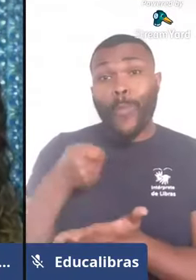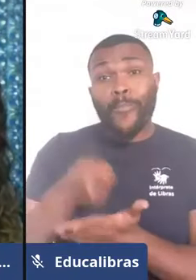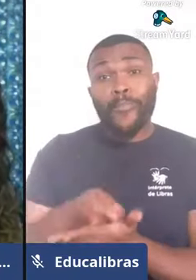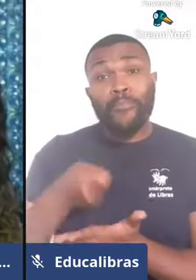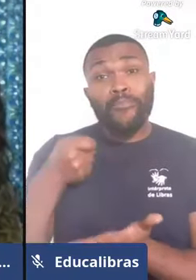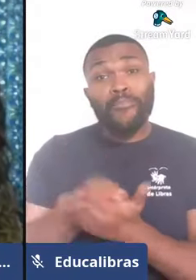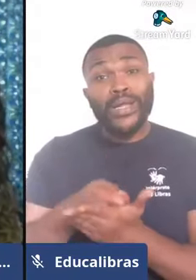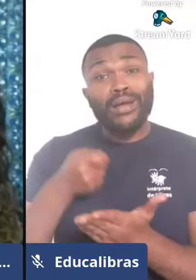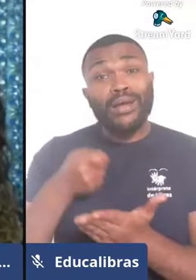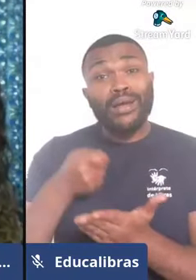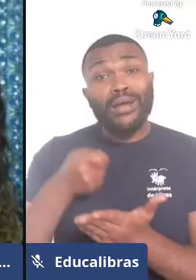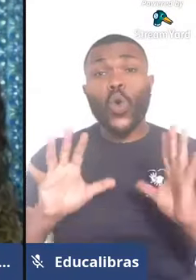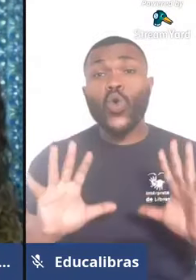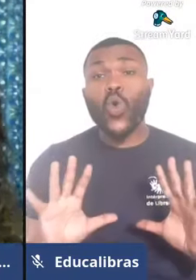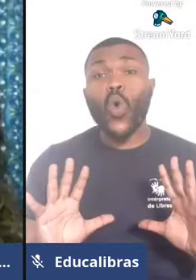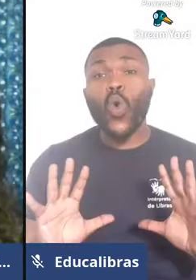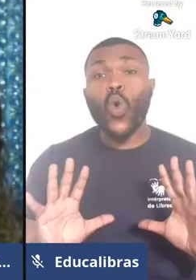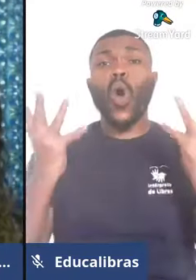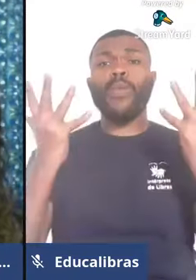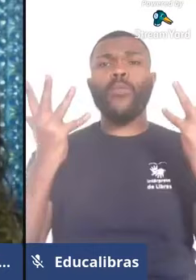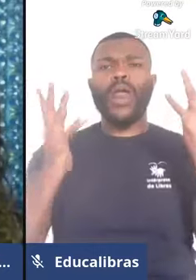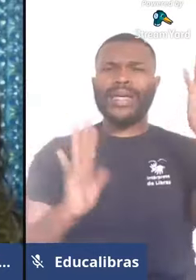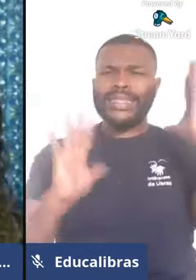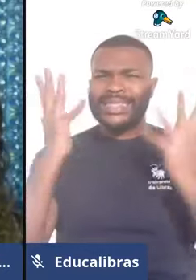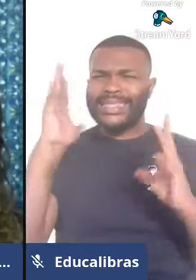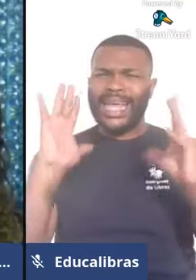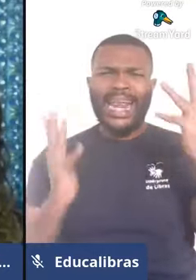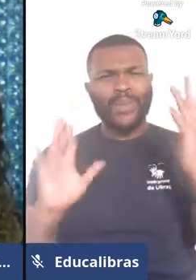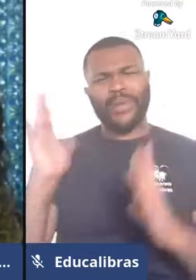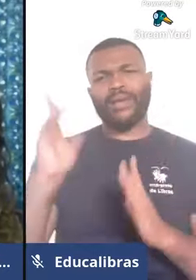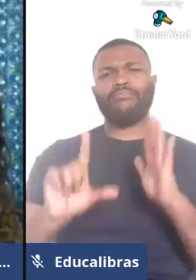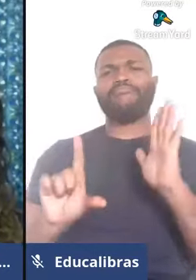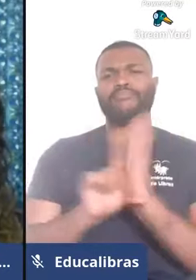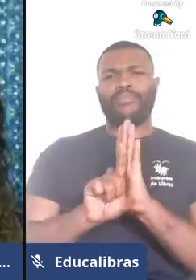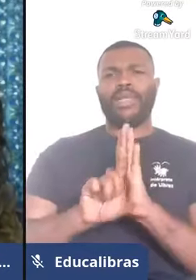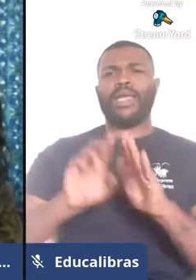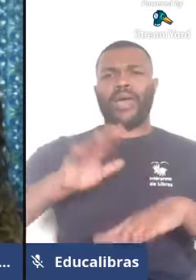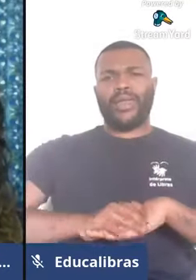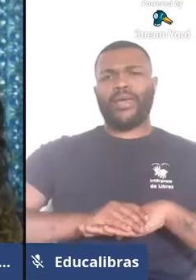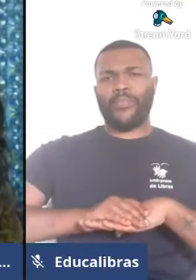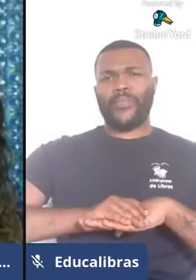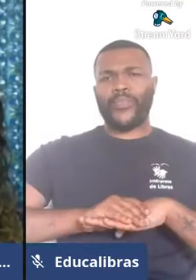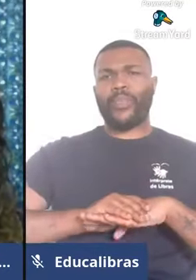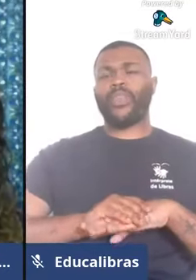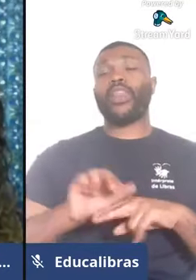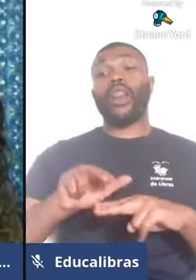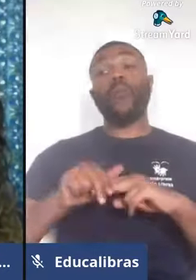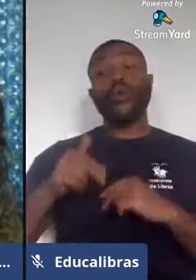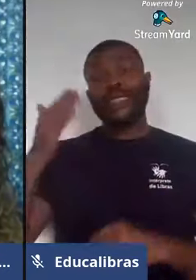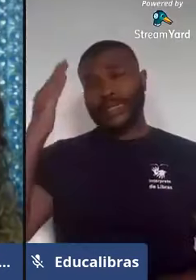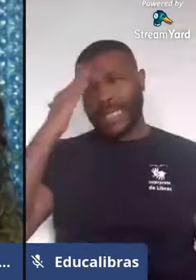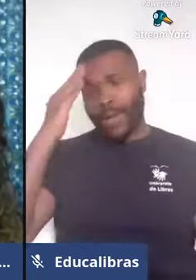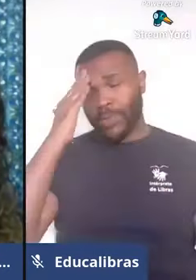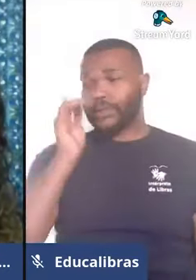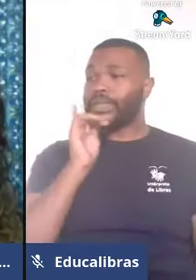comemorar e celebrar a LBI. Inclusive neste momento, porque você sabe que em momento de crise, os primeiros direitos que vão embora